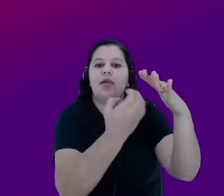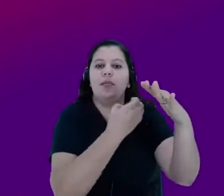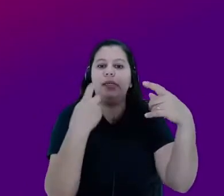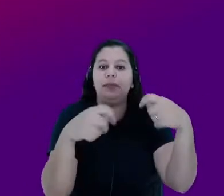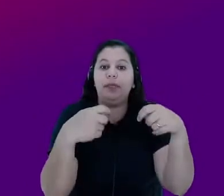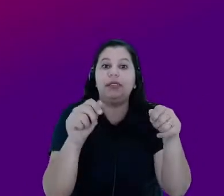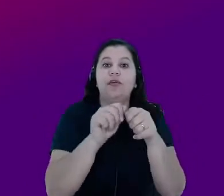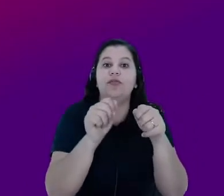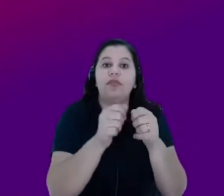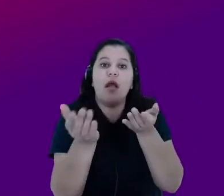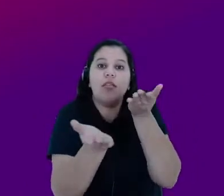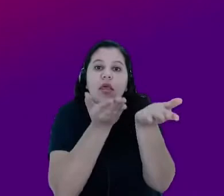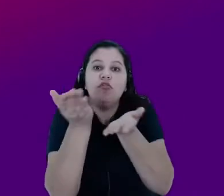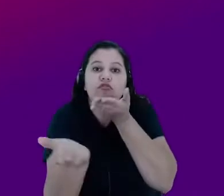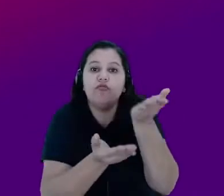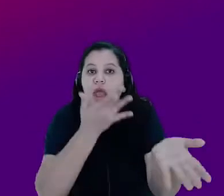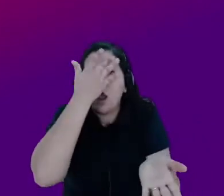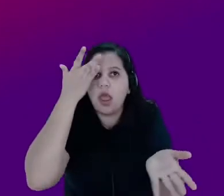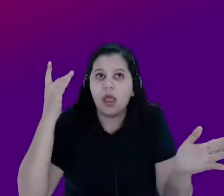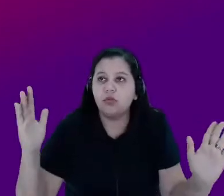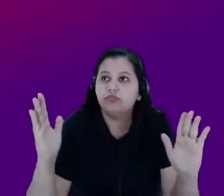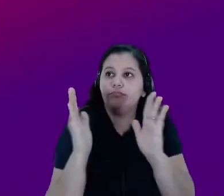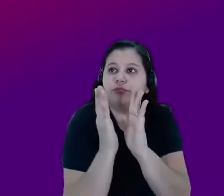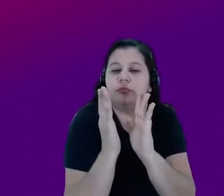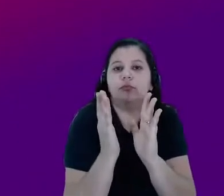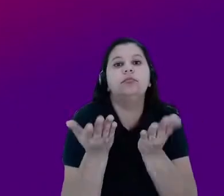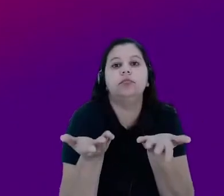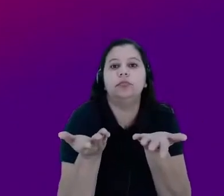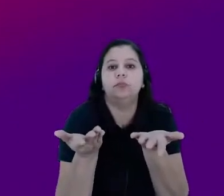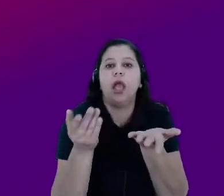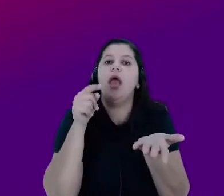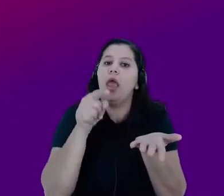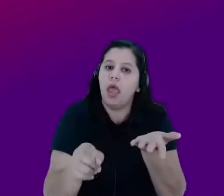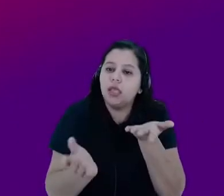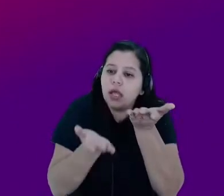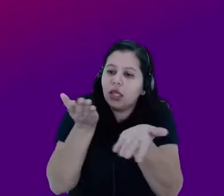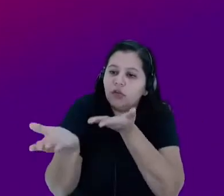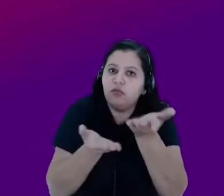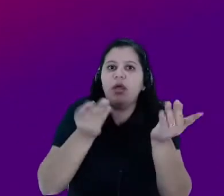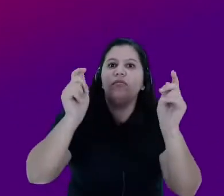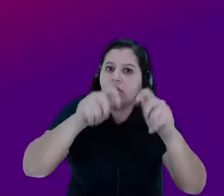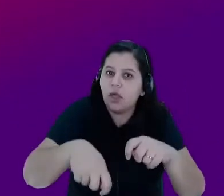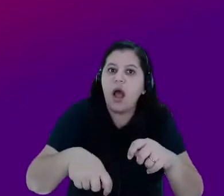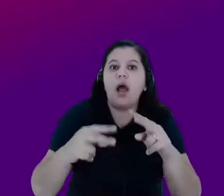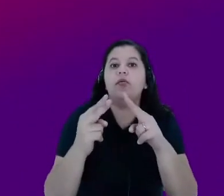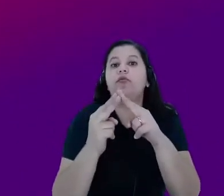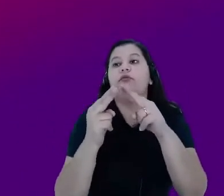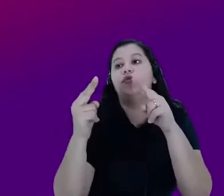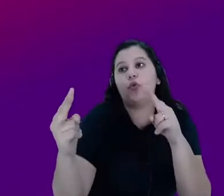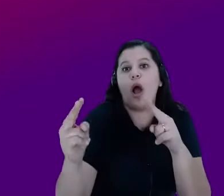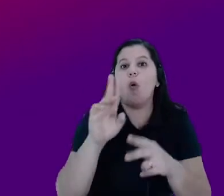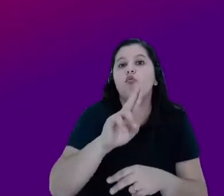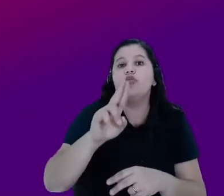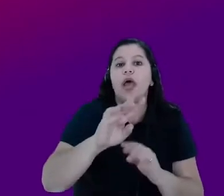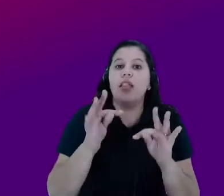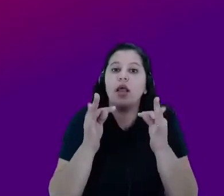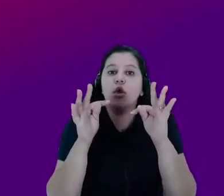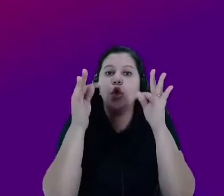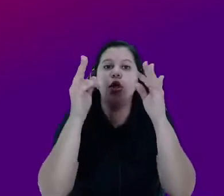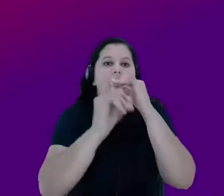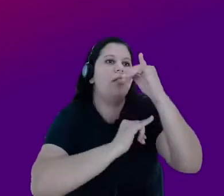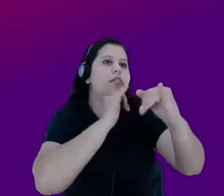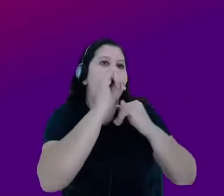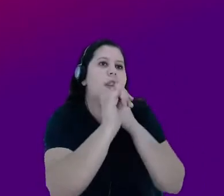atendimentos humanizados, mais humanos, eles não precisam deixar de explorar e aplicar tecnologias atuais existentes, como internet das